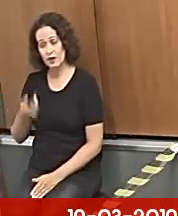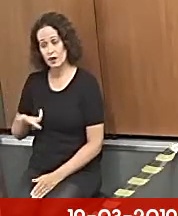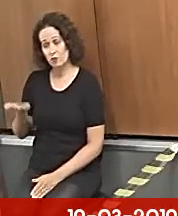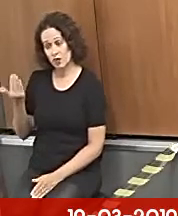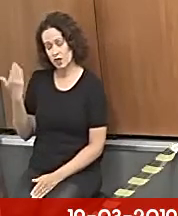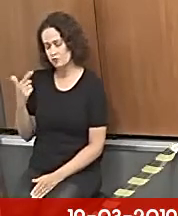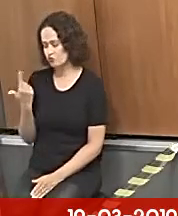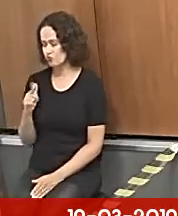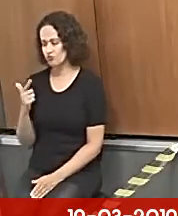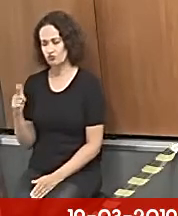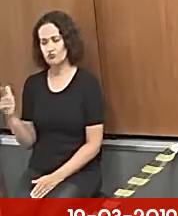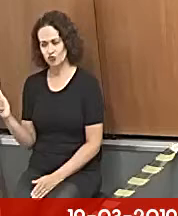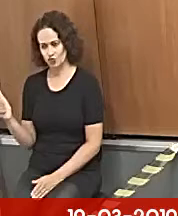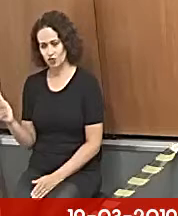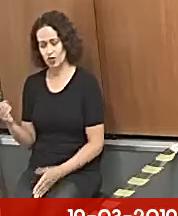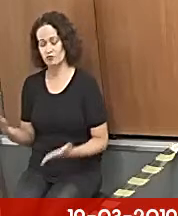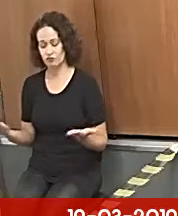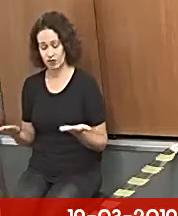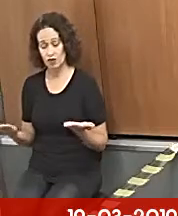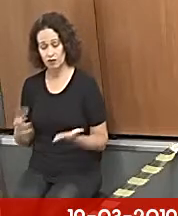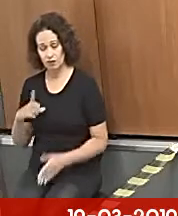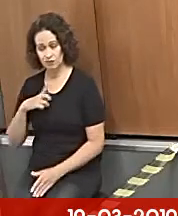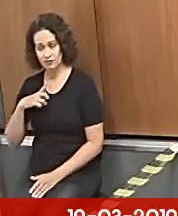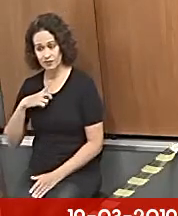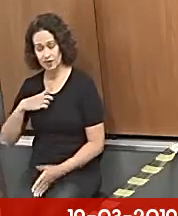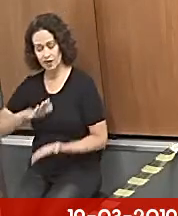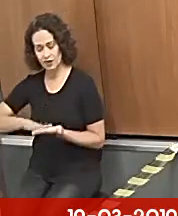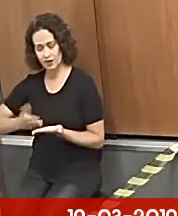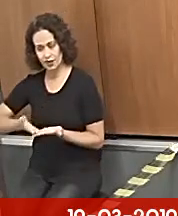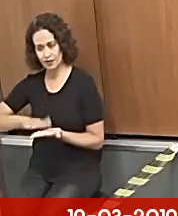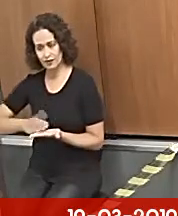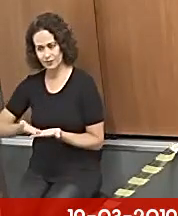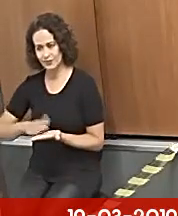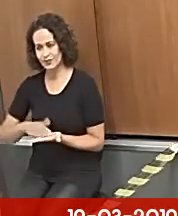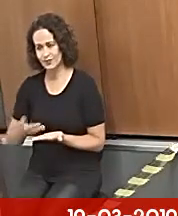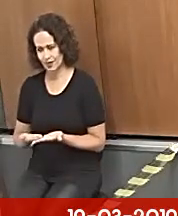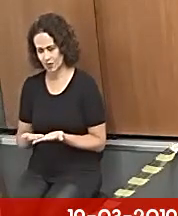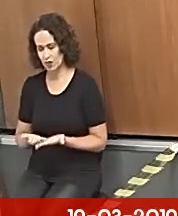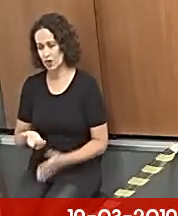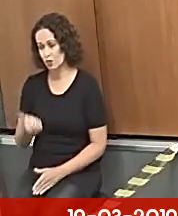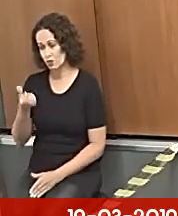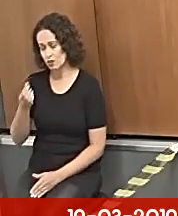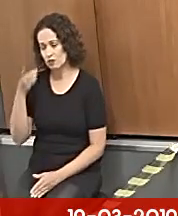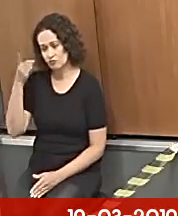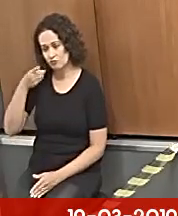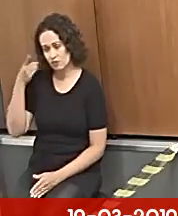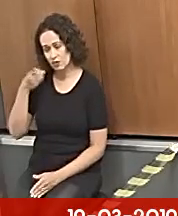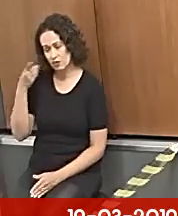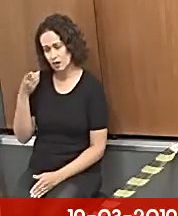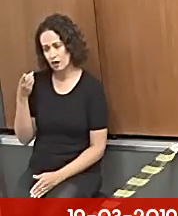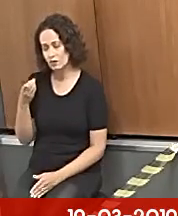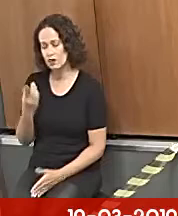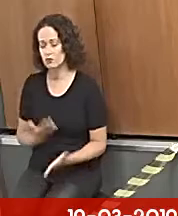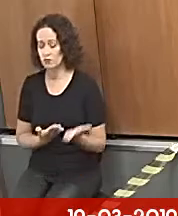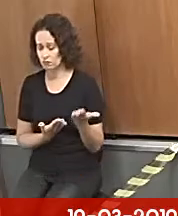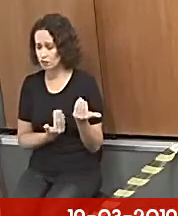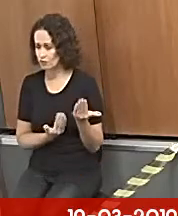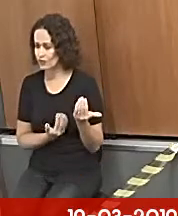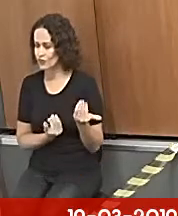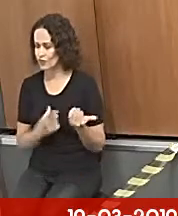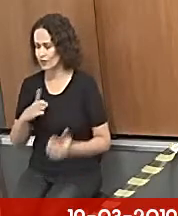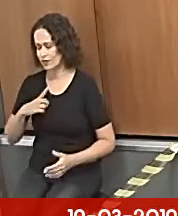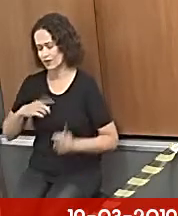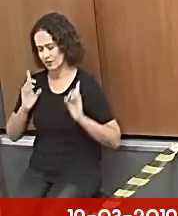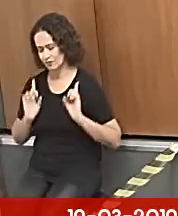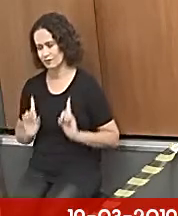conquista com mais uma comissão que não tinha nem no nosso gabinete e outros seis deputados têm jovens com deficiência